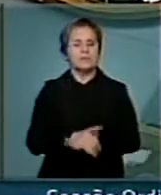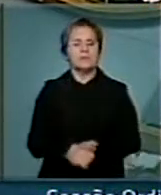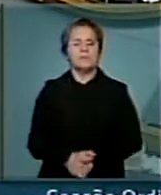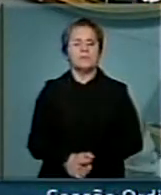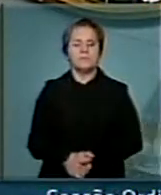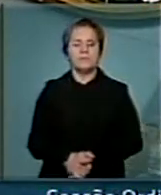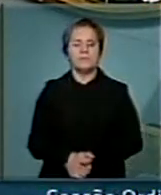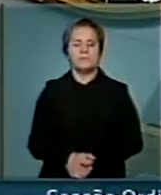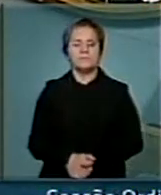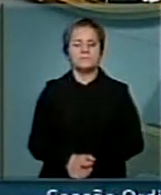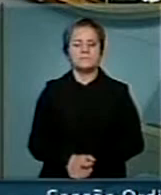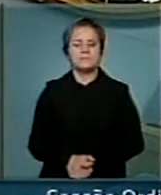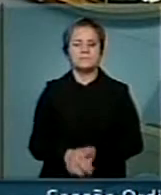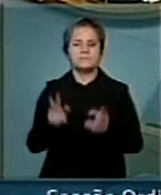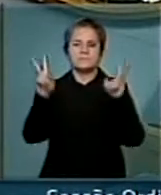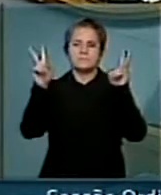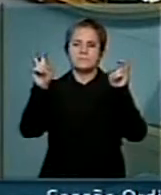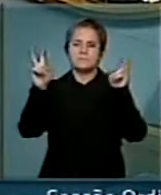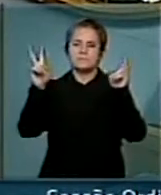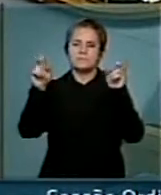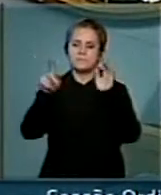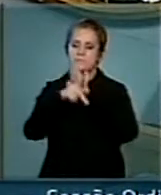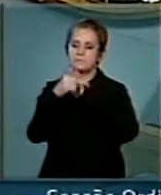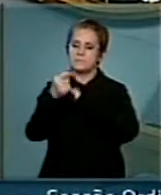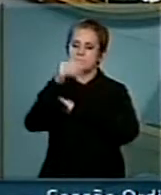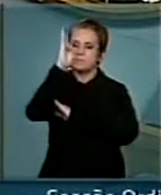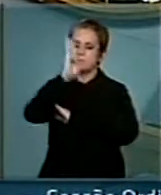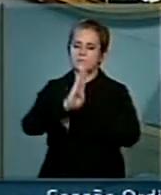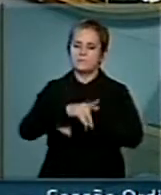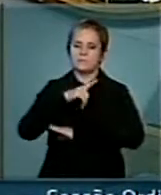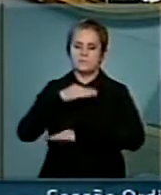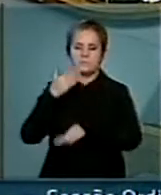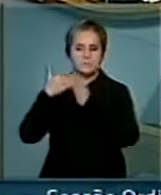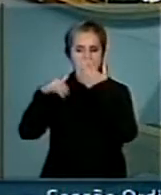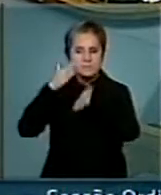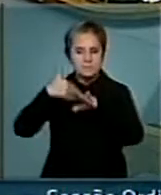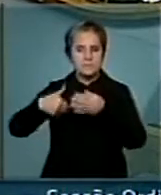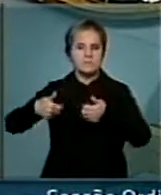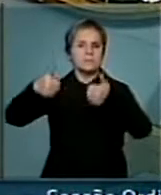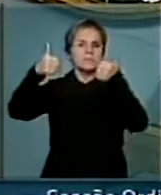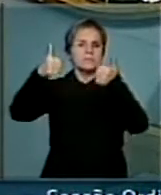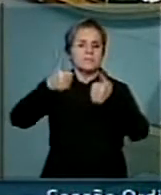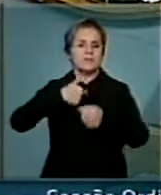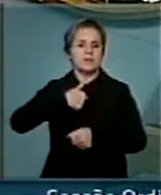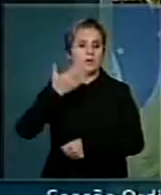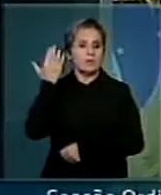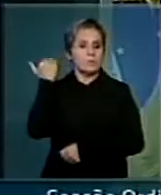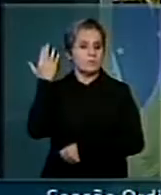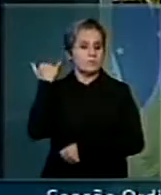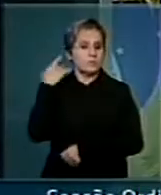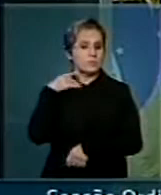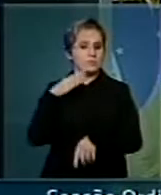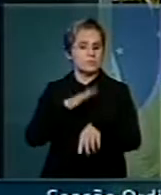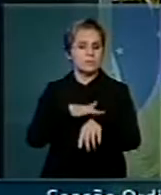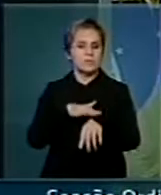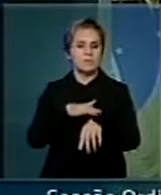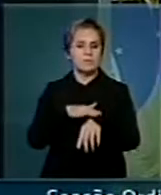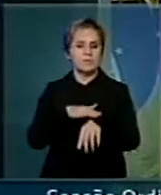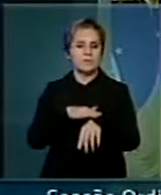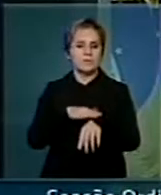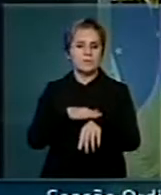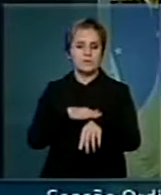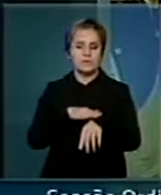manifestaram hoje. É sobre este Brasil que avança. Eu sou da geração que, ao atingir a